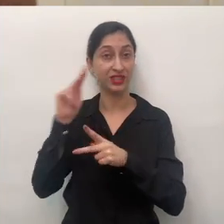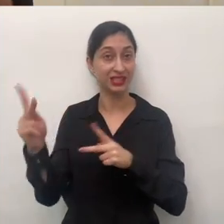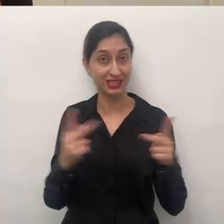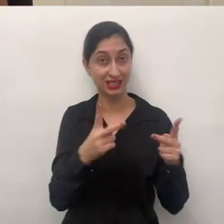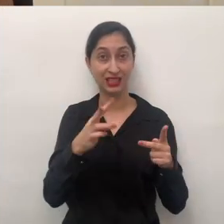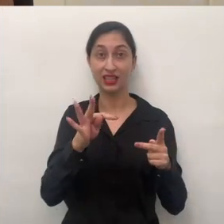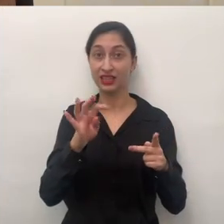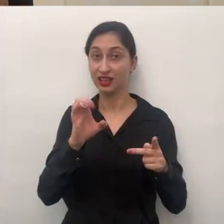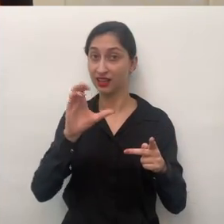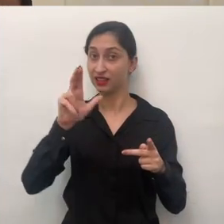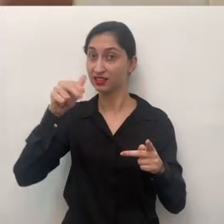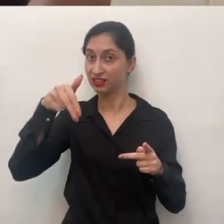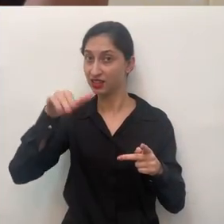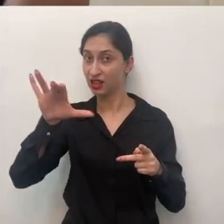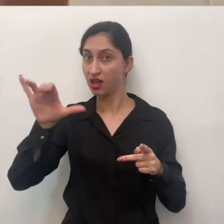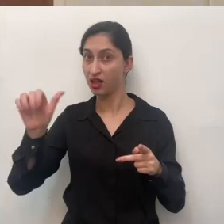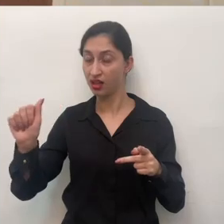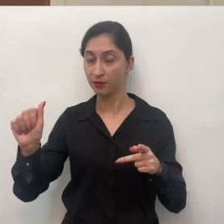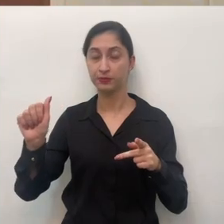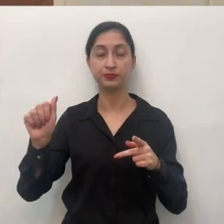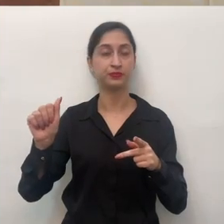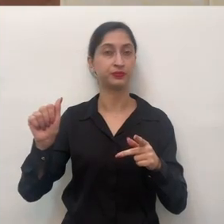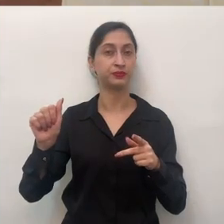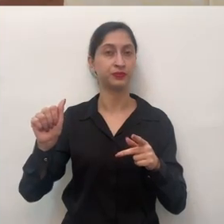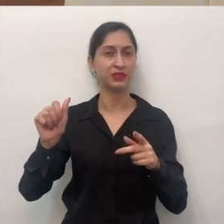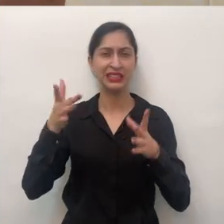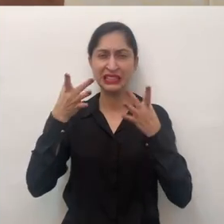técnica muito